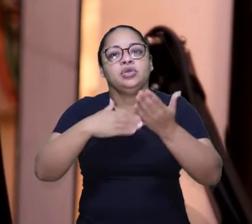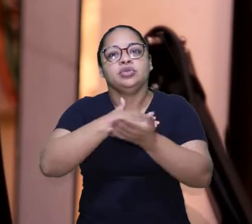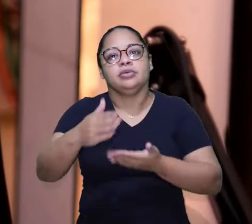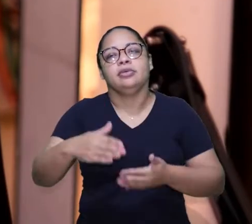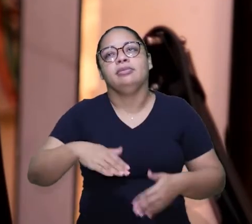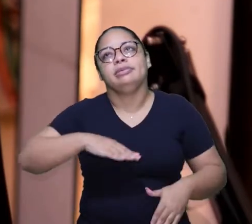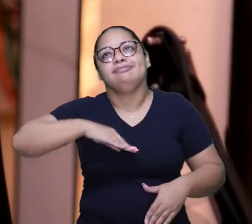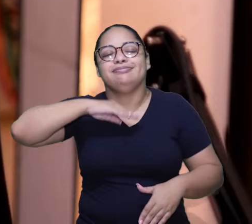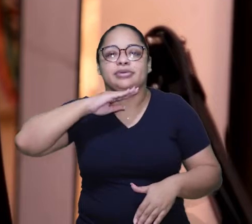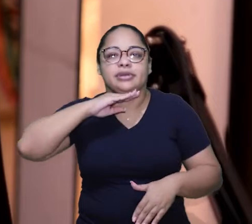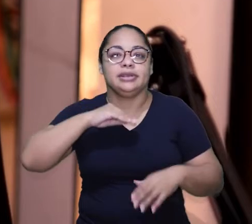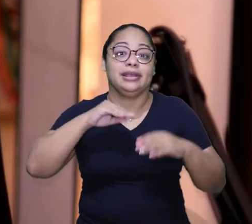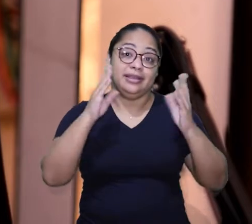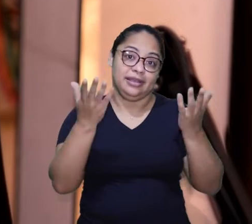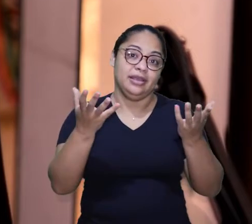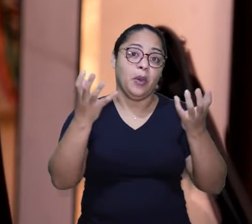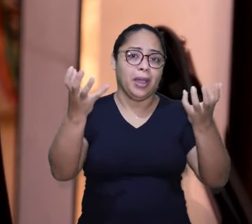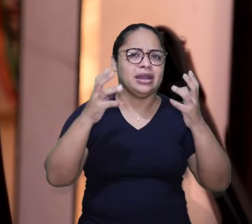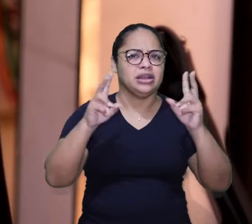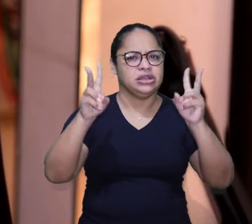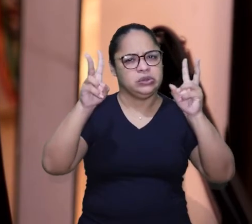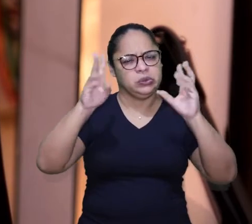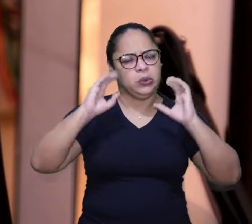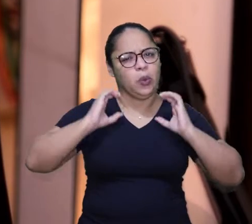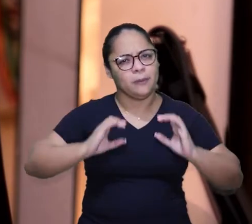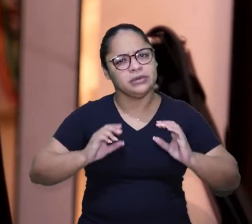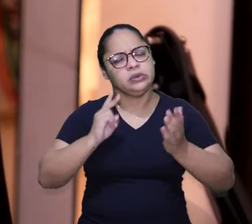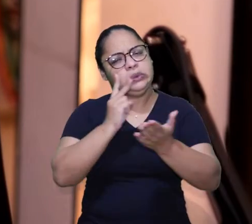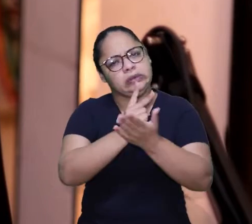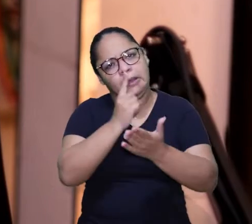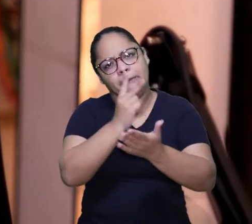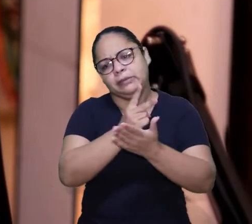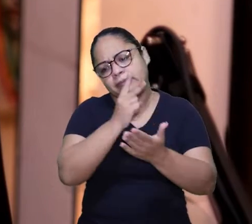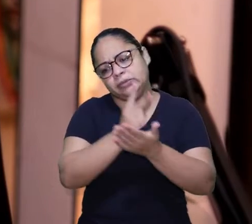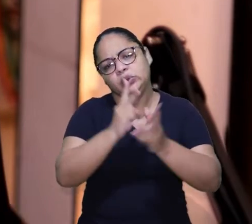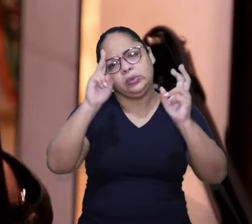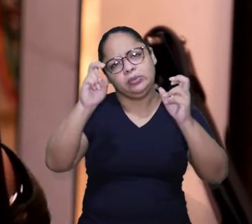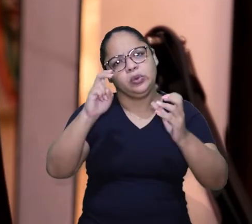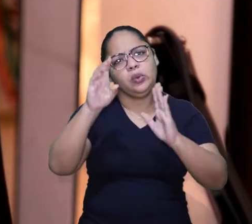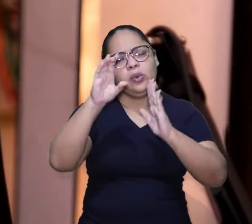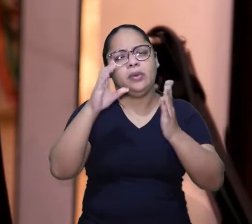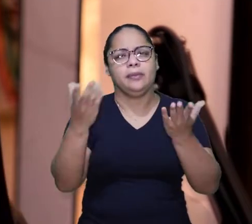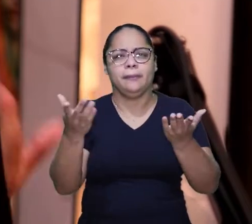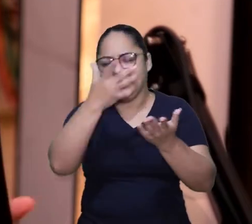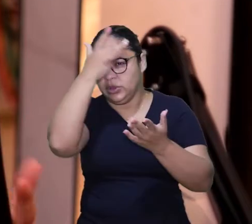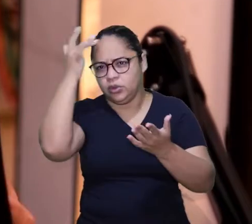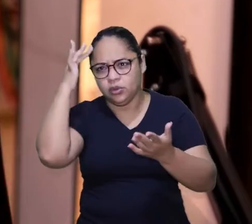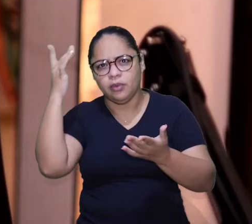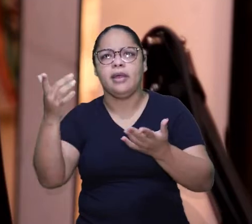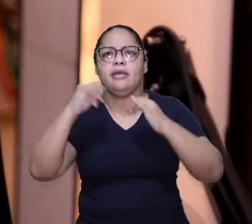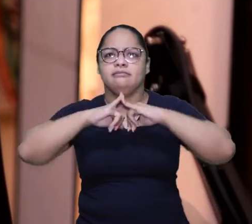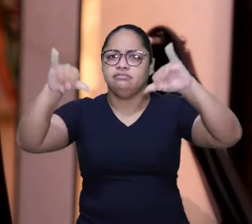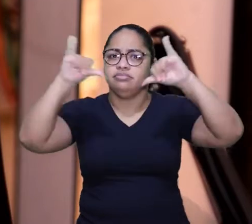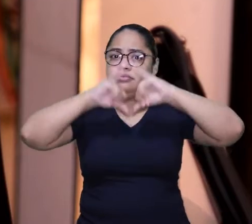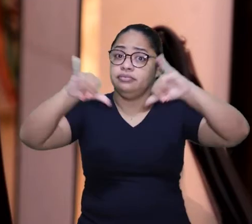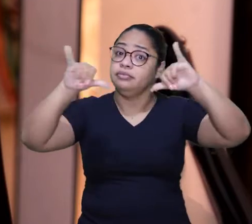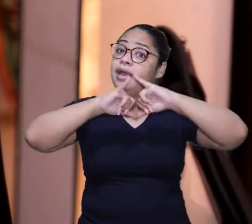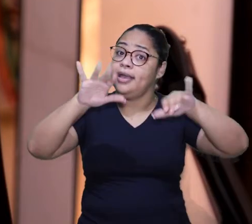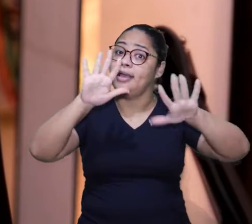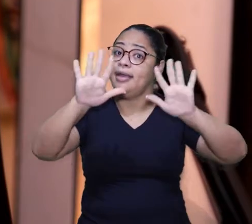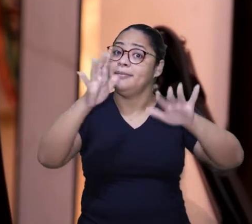se eu quisesse permanecer só falando sobre comportamento ia continuar dando certo e tal e até para patrocinadores publicidade é muito mais cômodo